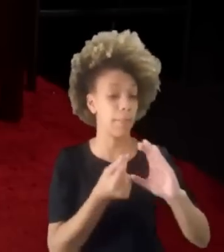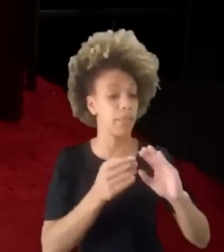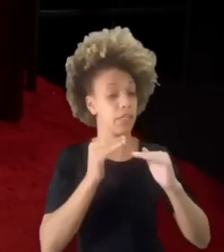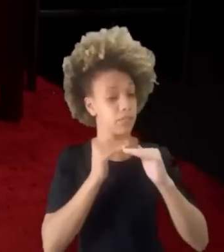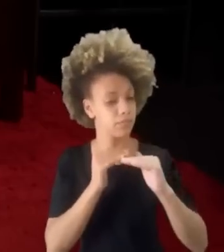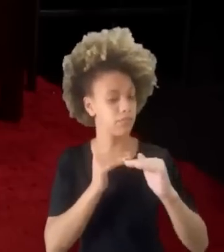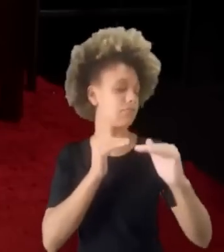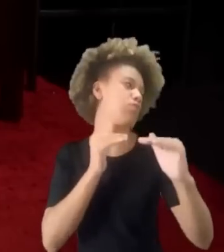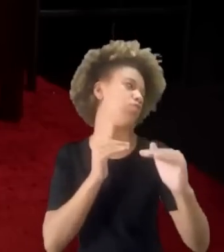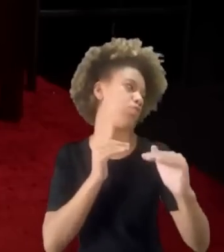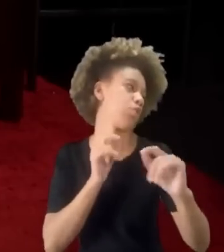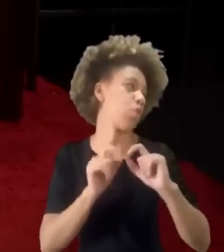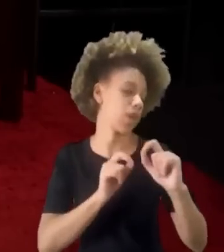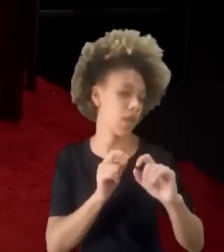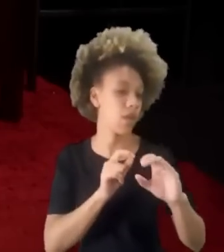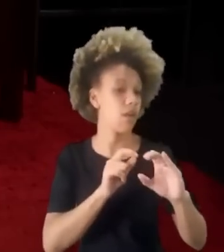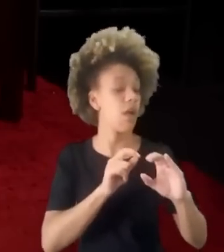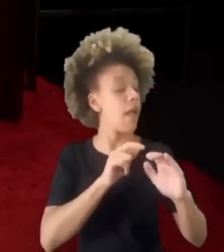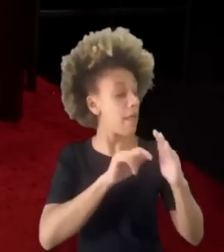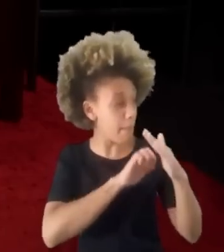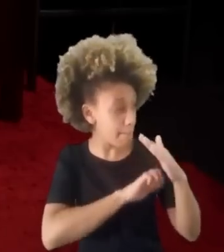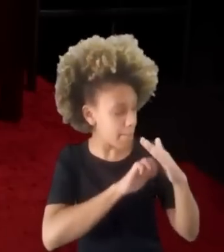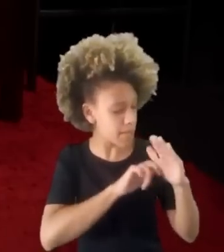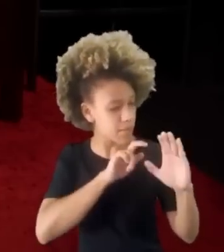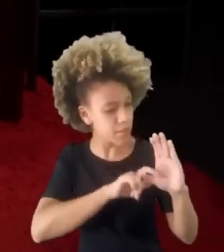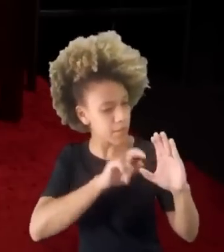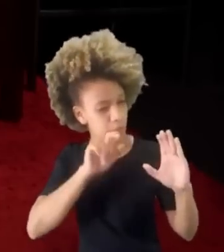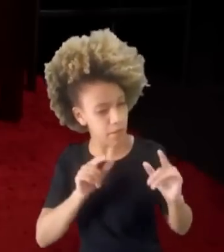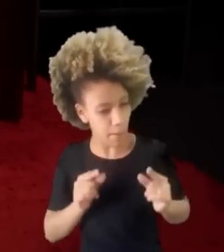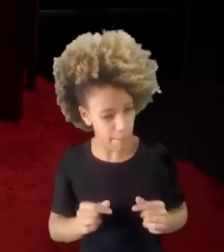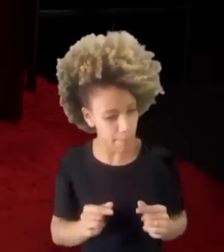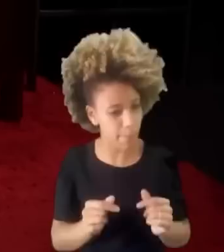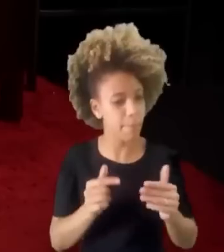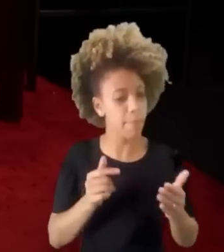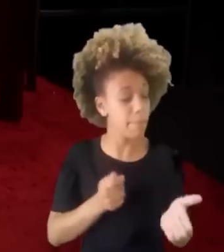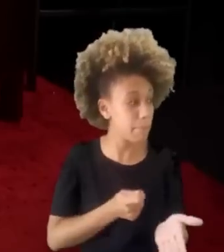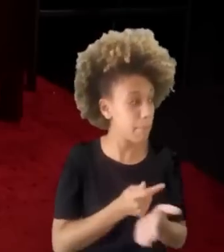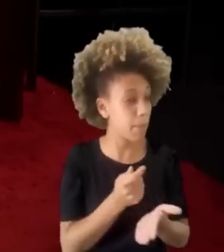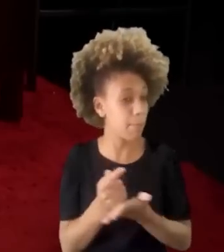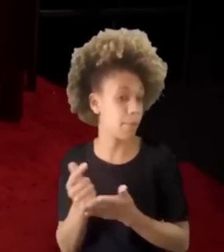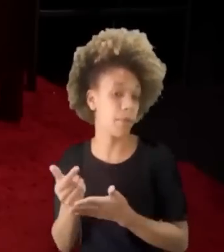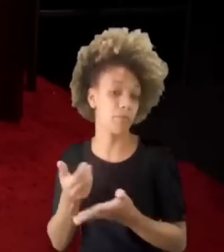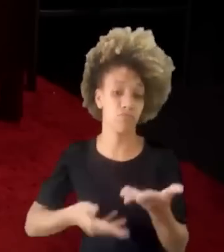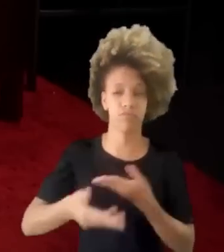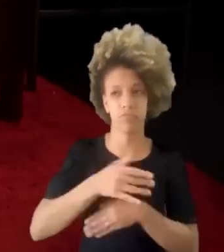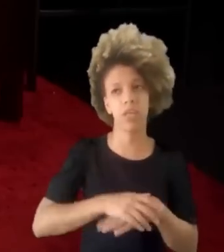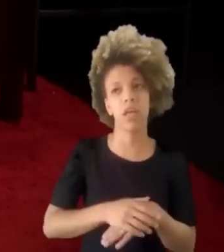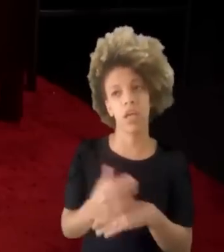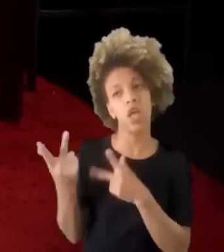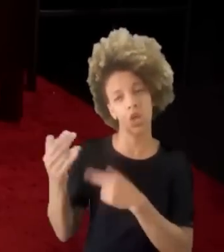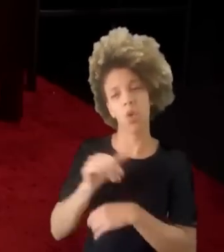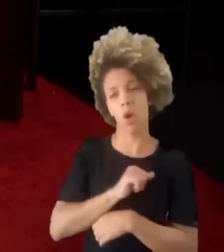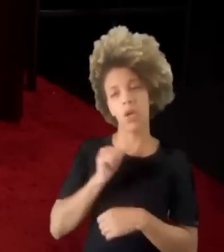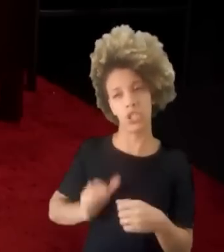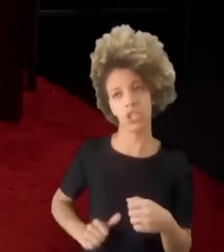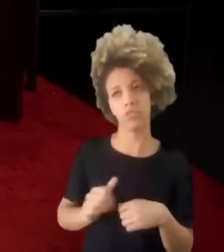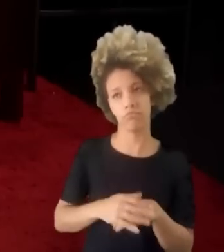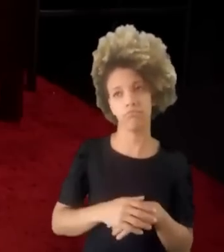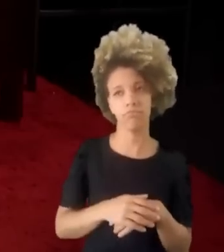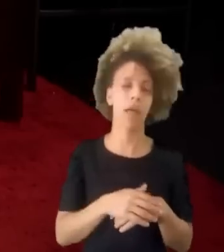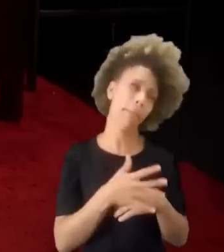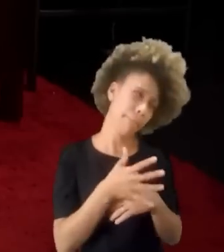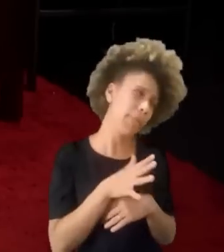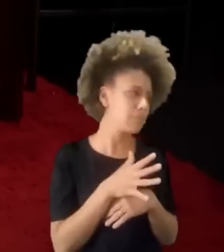que seria o quê mecanismos estatais para se limitar riqueza e poder distribuir a parada da China lá como a China tem feito